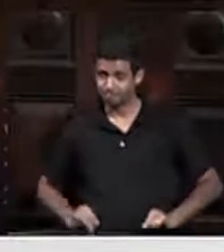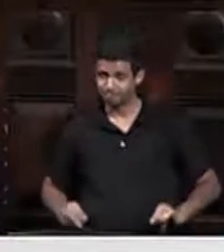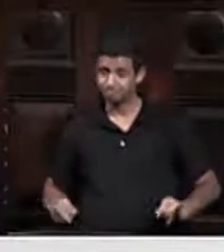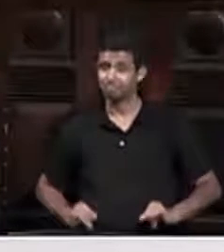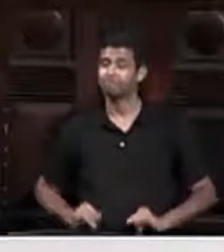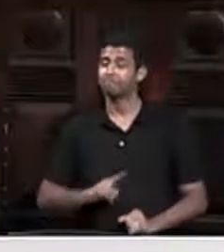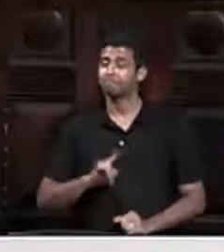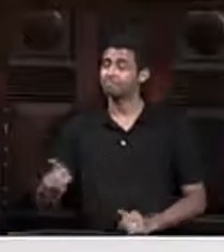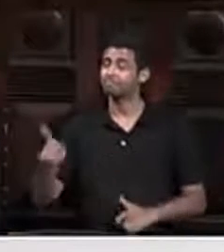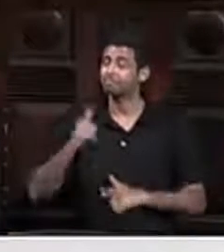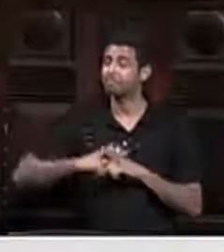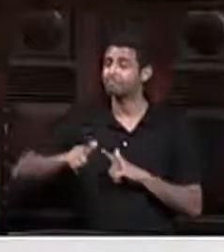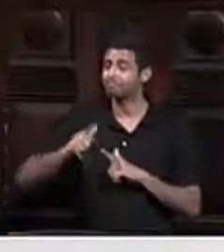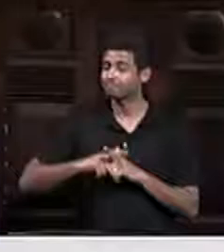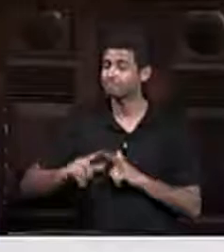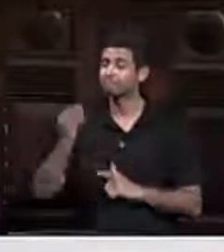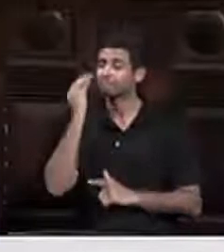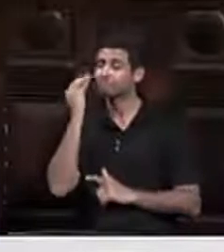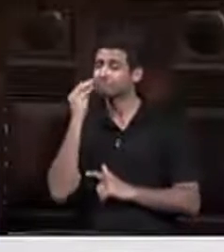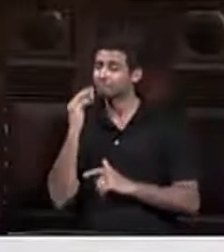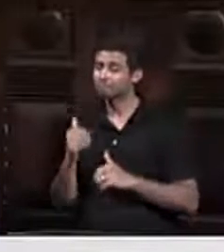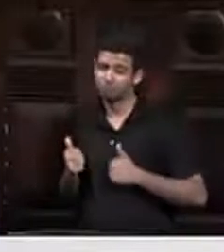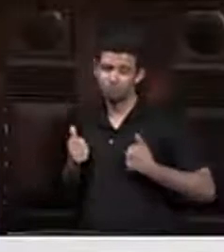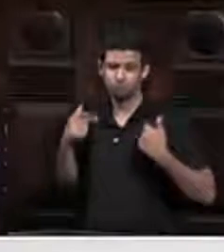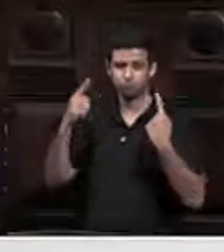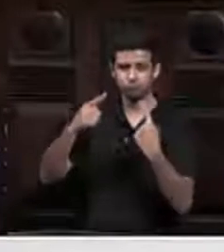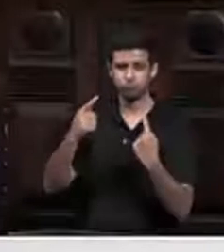que enfrentar esta guerra que está desigual.